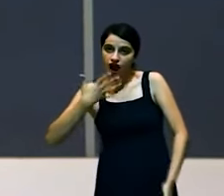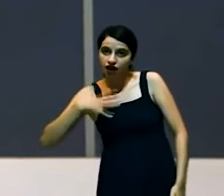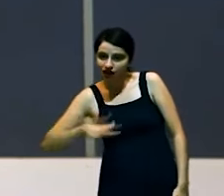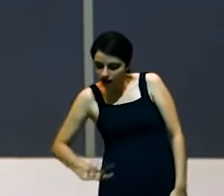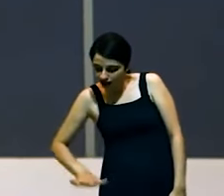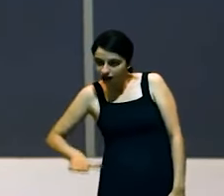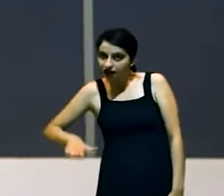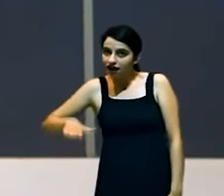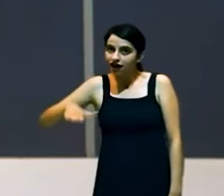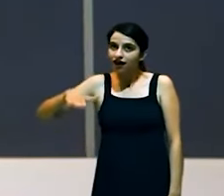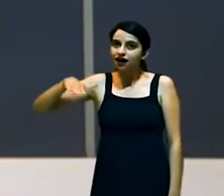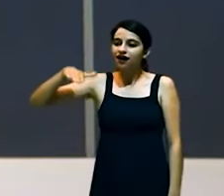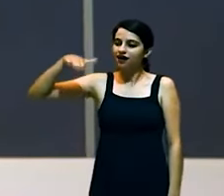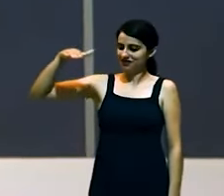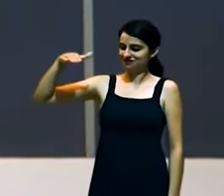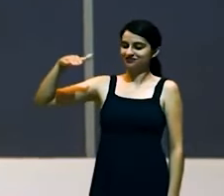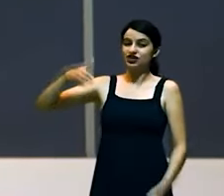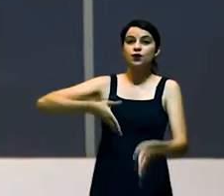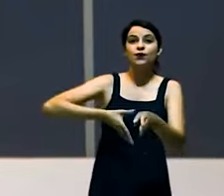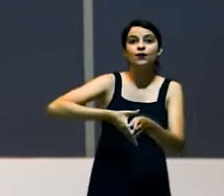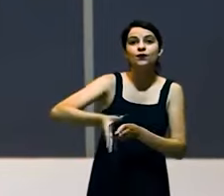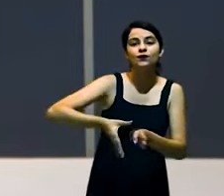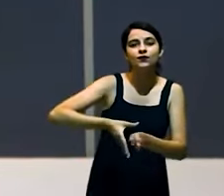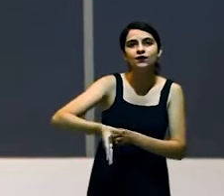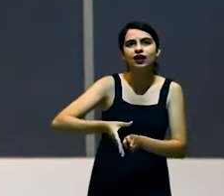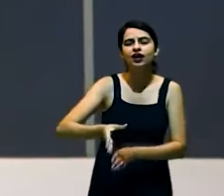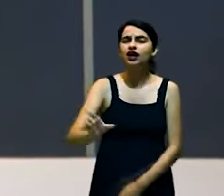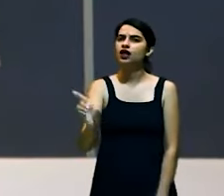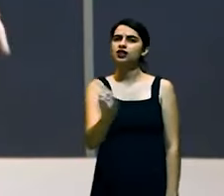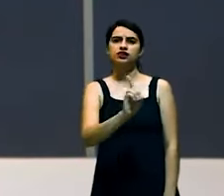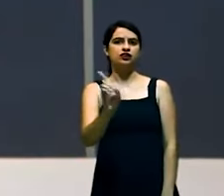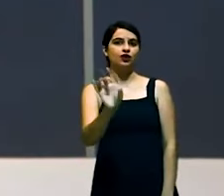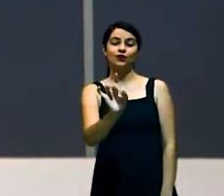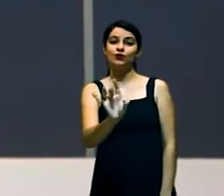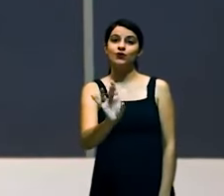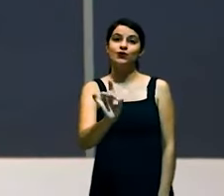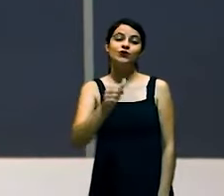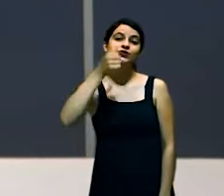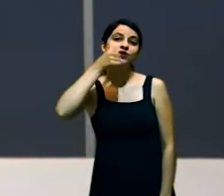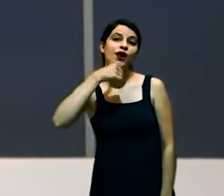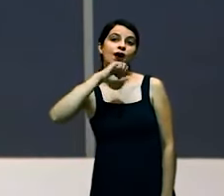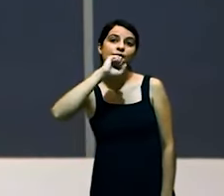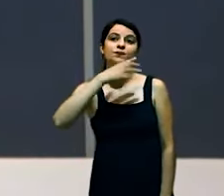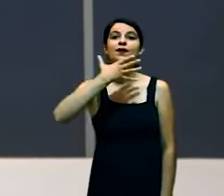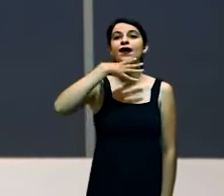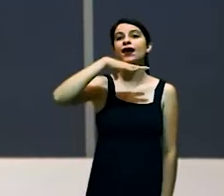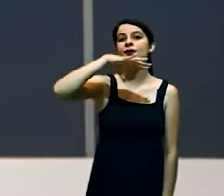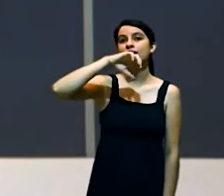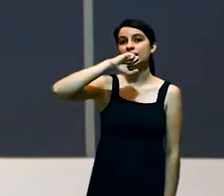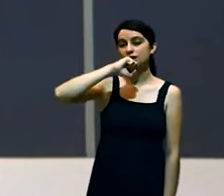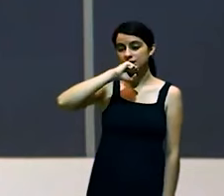O meu conselho não é aos pais que têm crianças, porque quando tem criança, tudo é mais fácil.